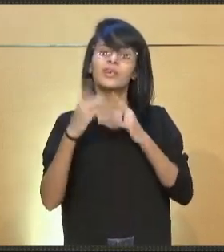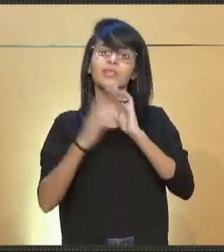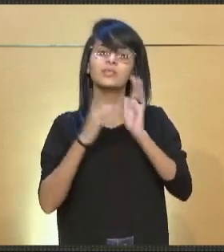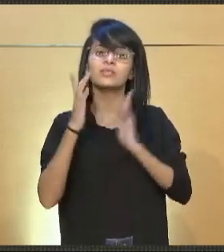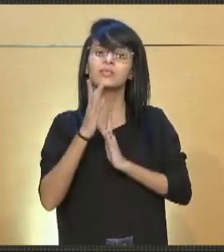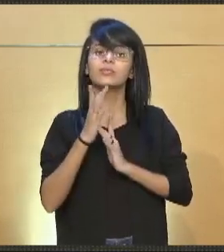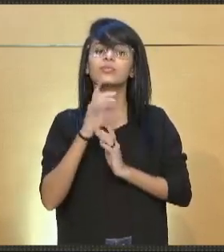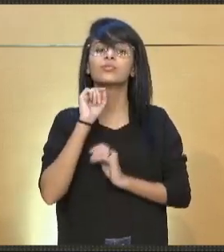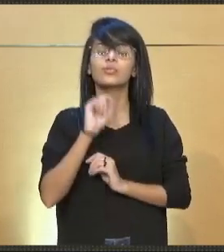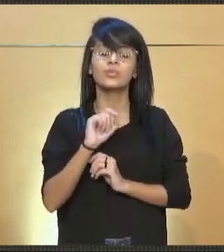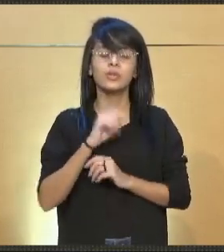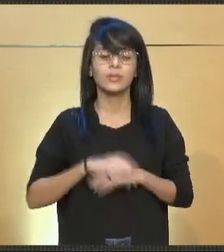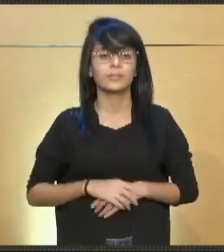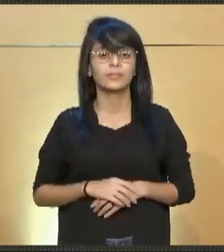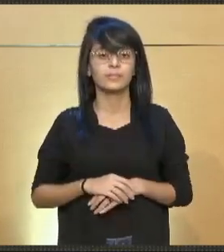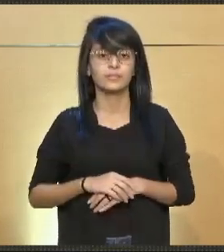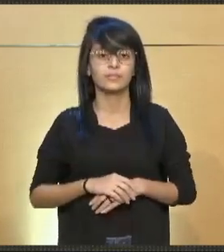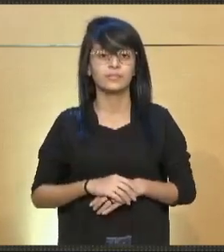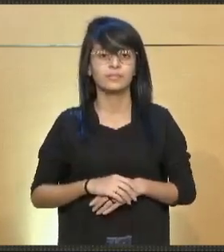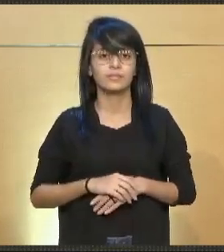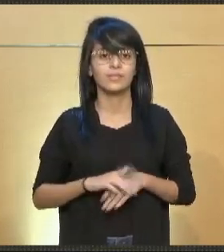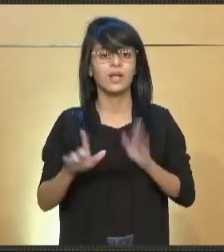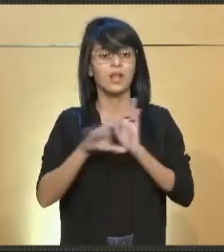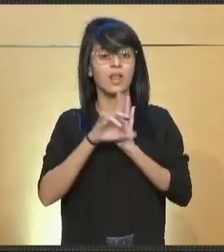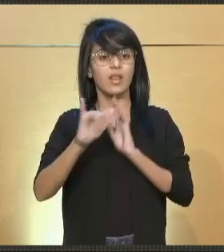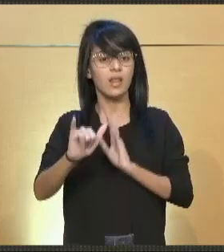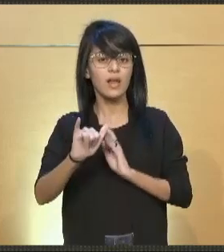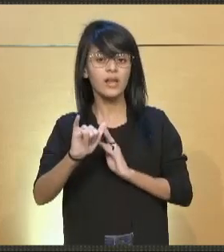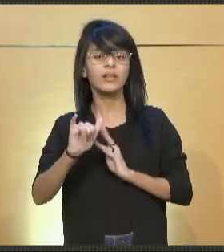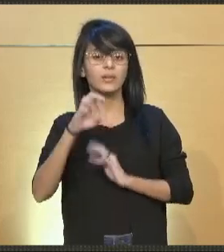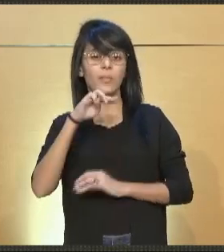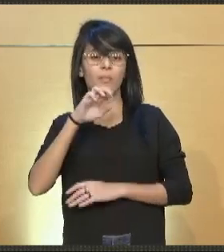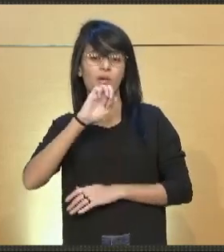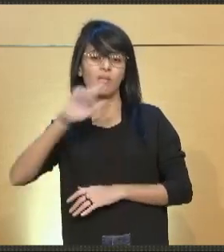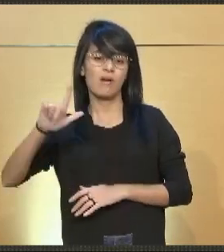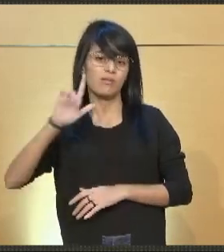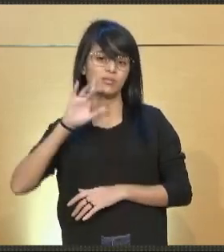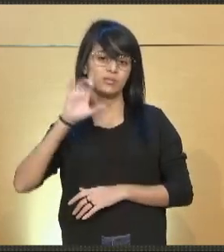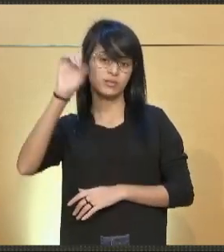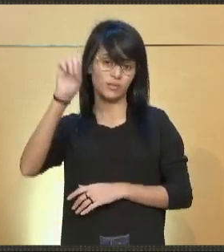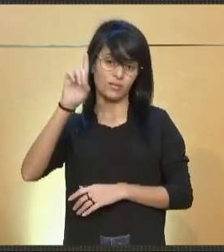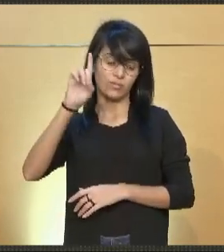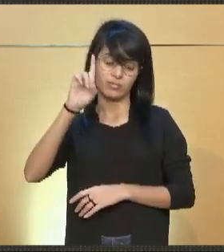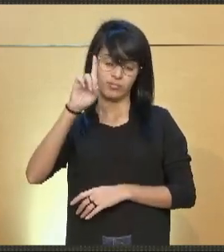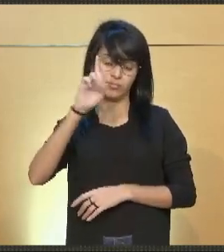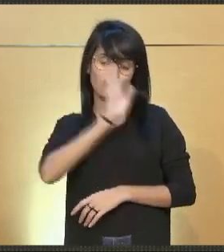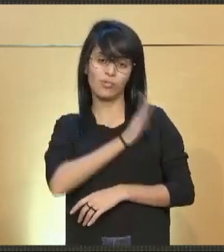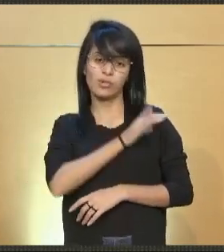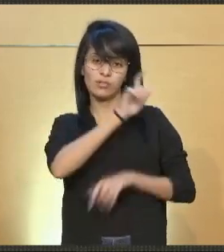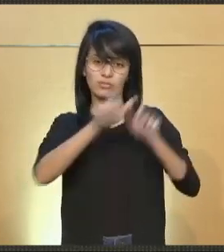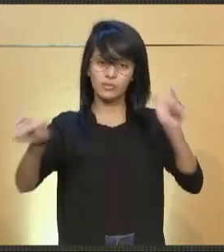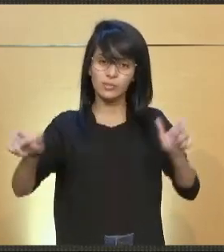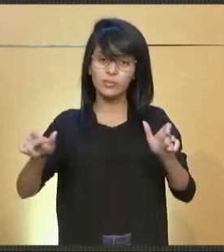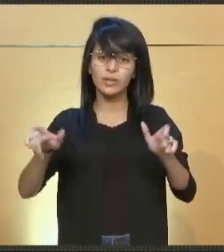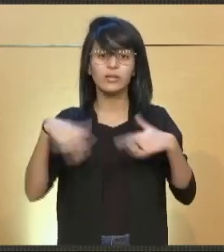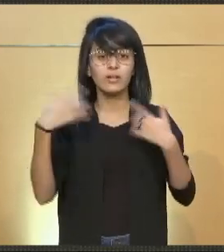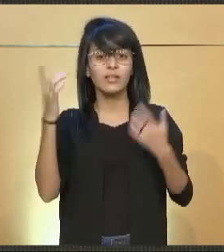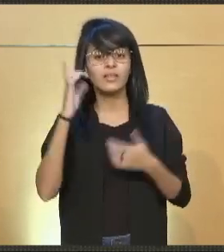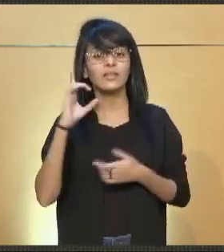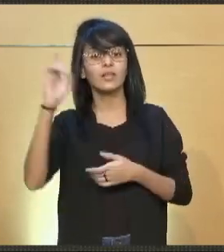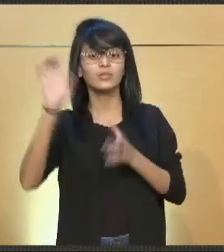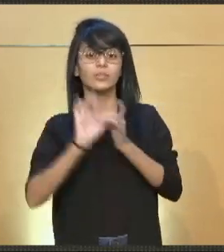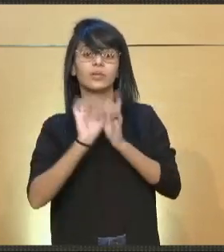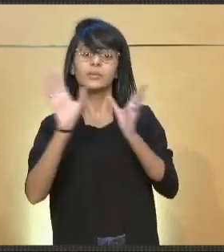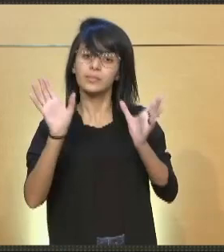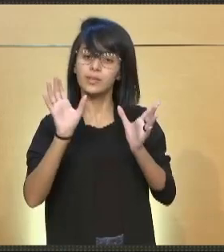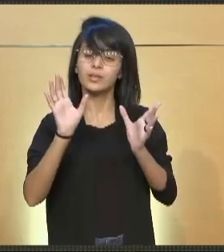suas leis, ou seja, as leis morais de Deus no próprio coração do homem. Nisso, Deus agora permite,